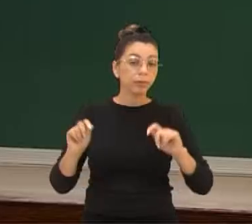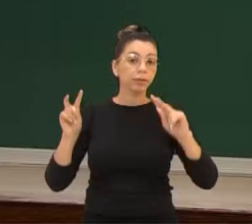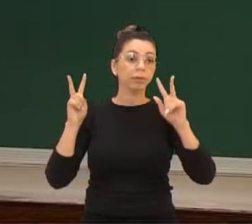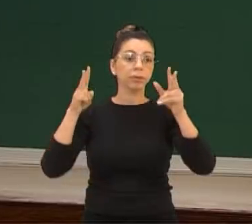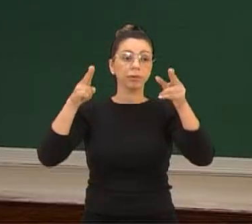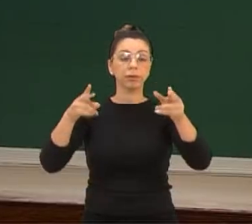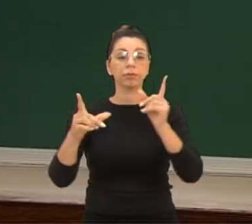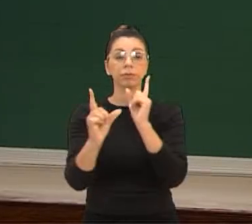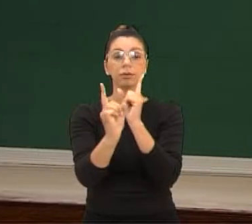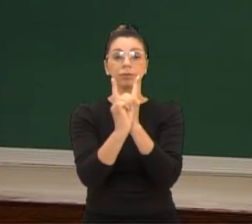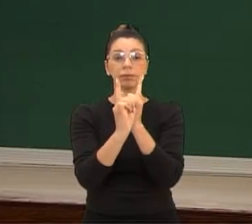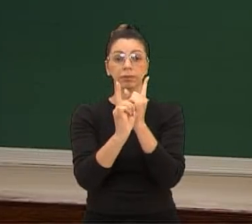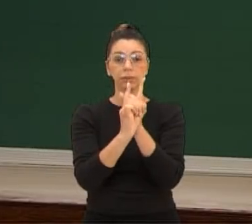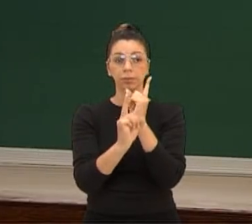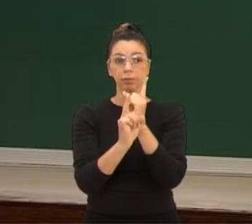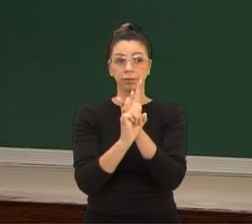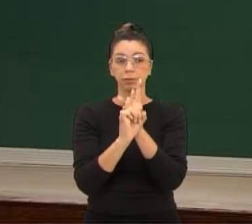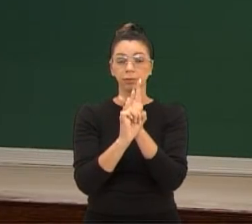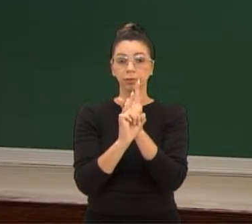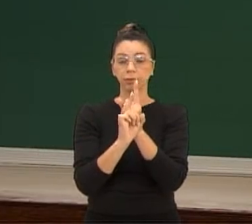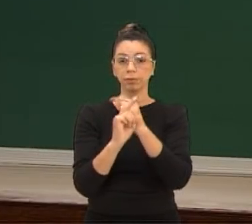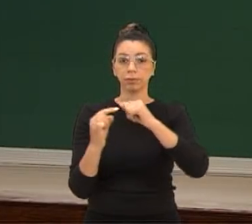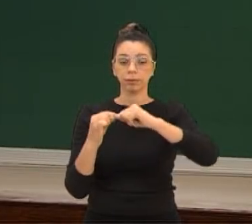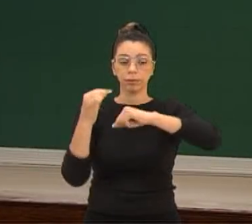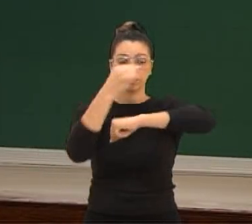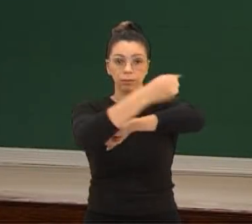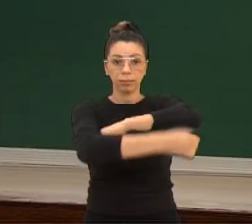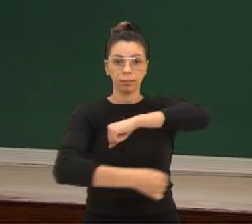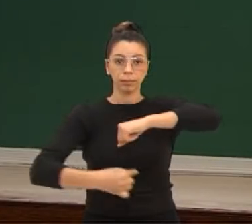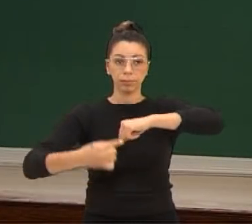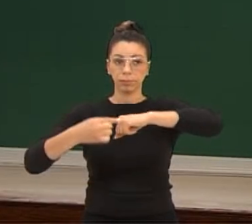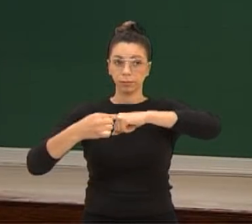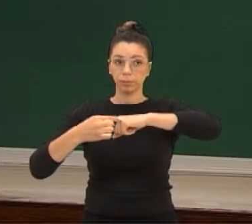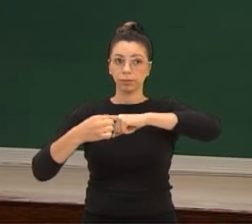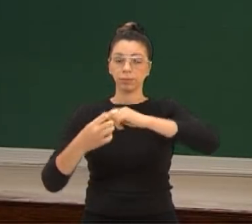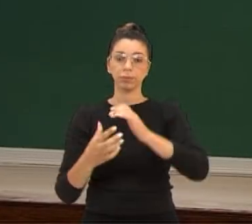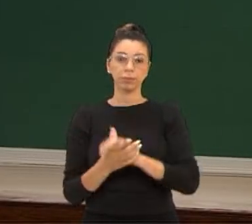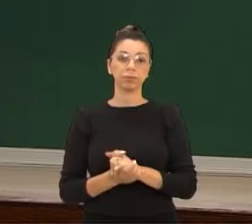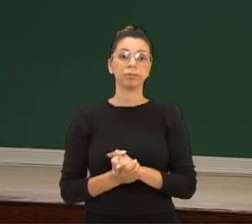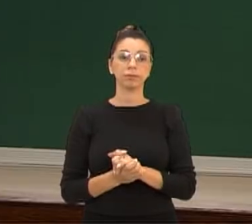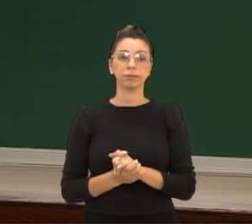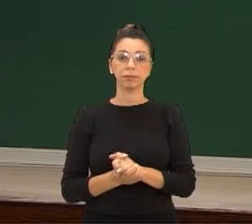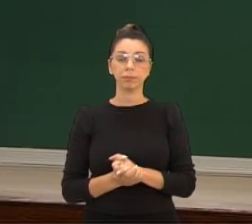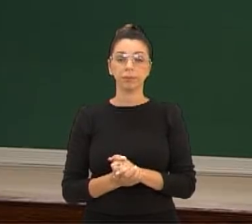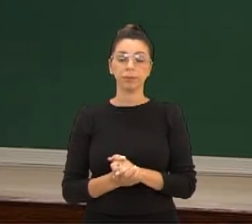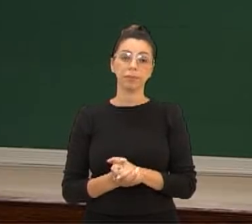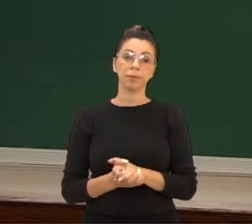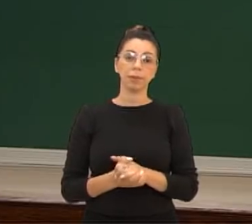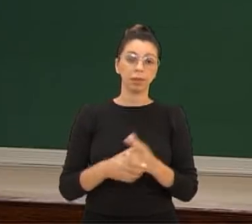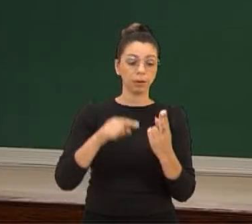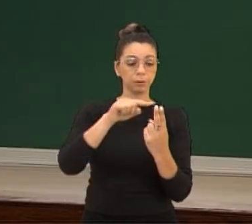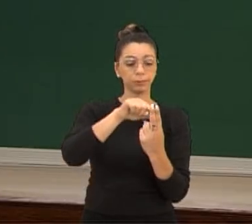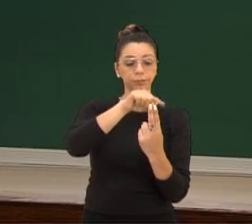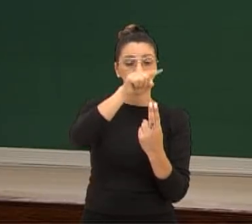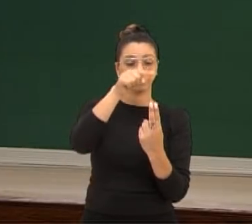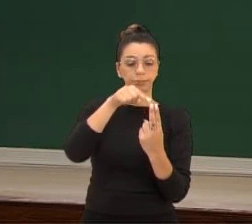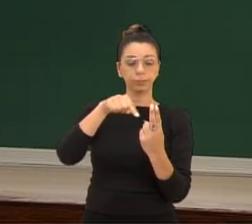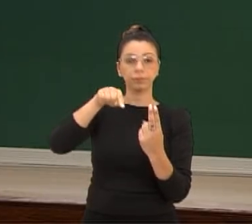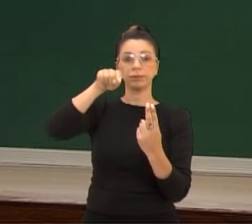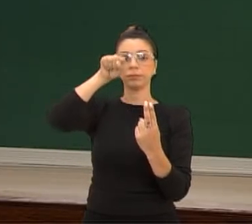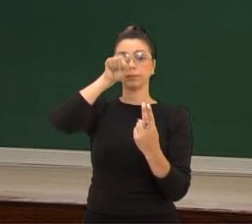para descobrir o valor do comprimento da segunda circunferência. Então, olha lá, o meu π continua